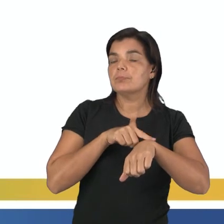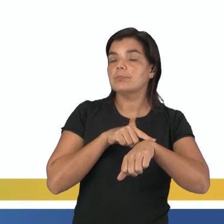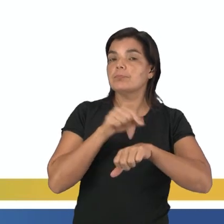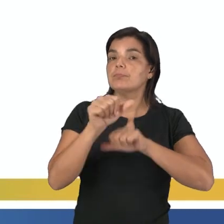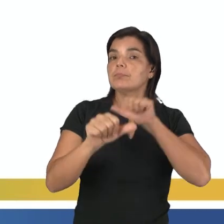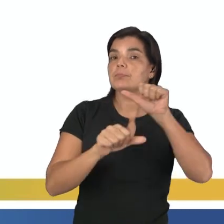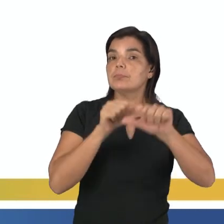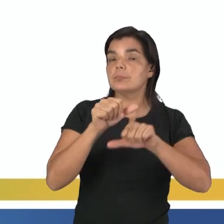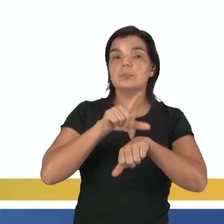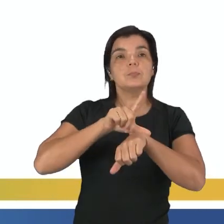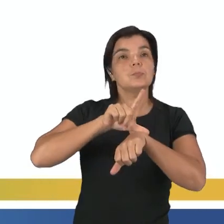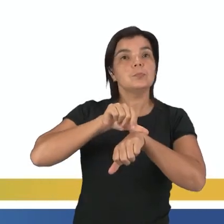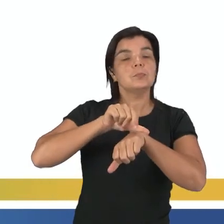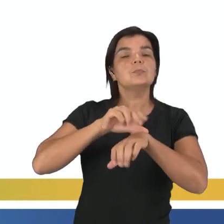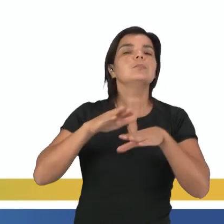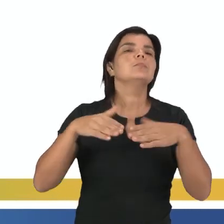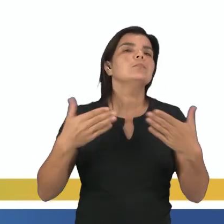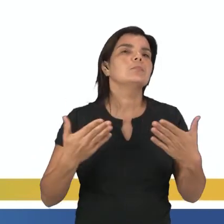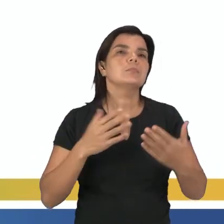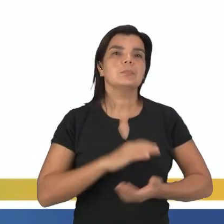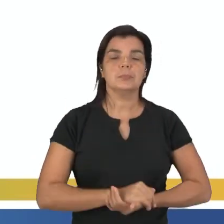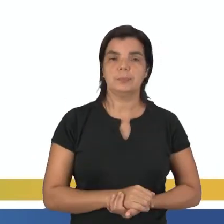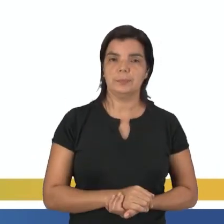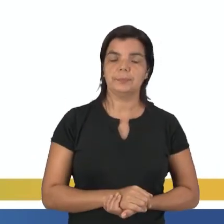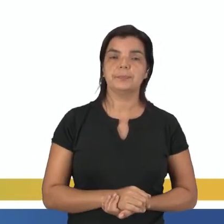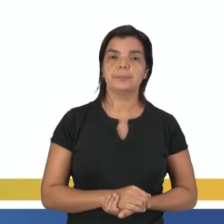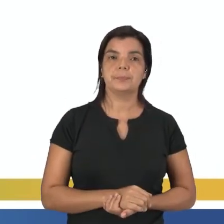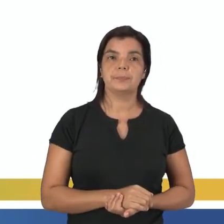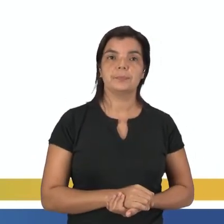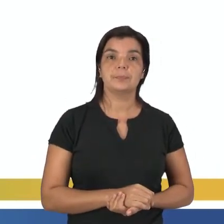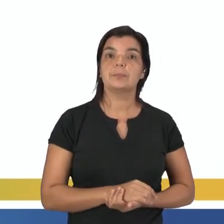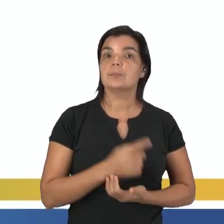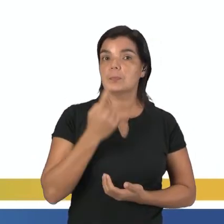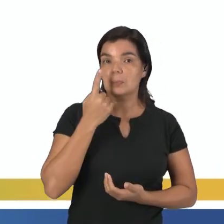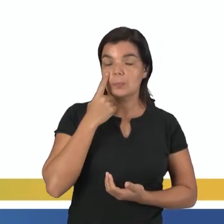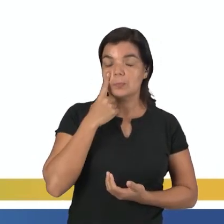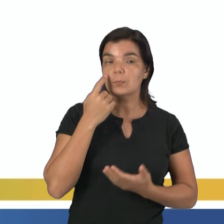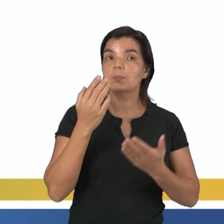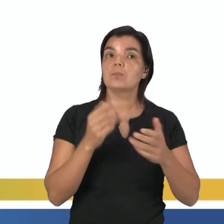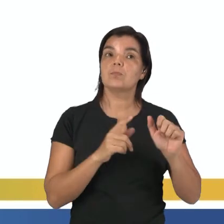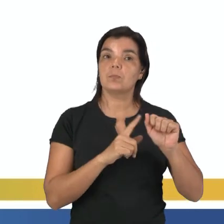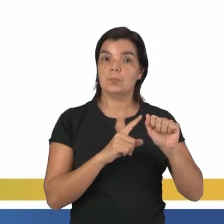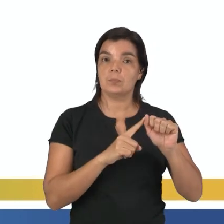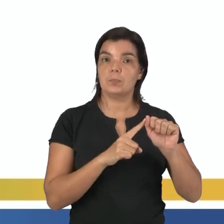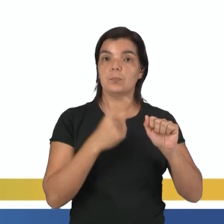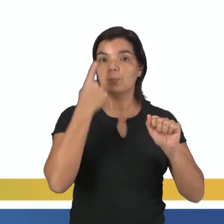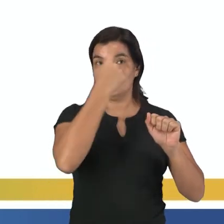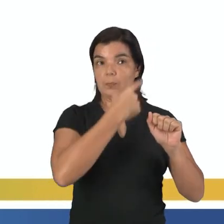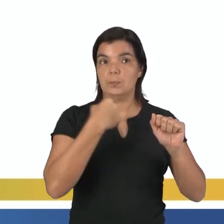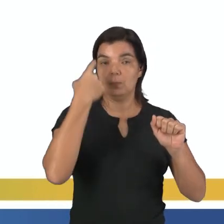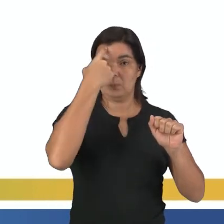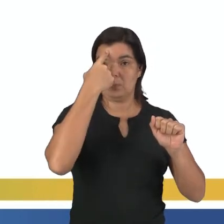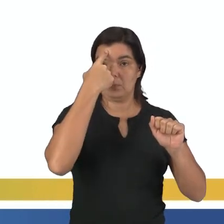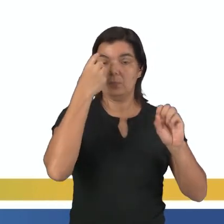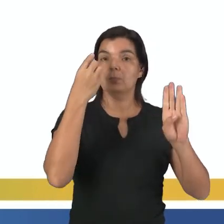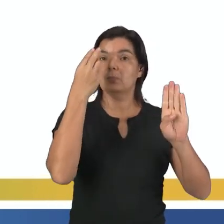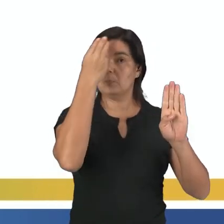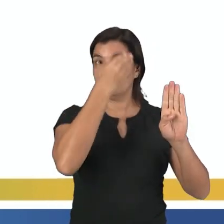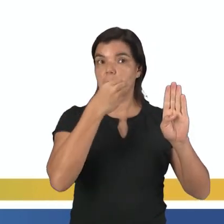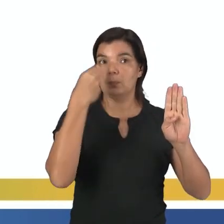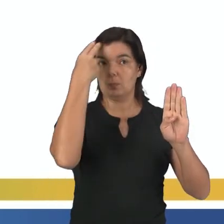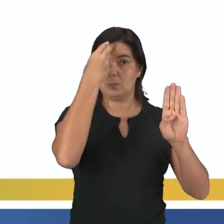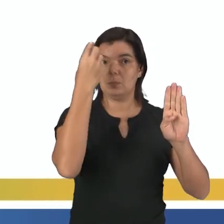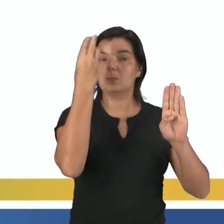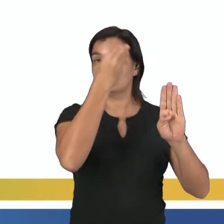Esse mesmo tempo em horas equivale a quanto? Temos aqui algumas alternativas. Vai ser 1 hora, 2